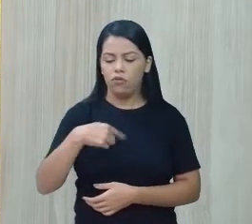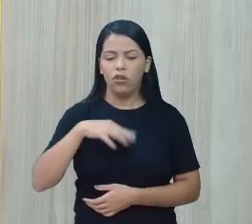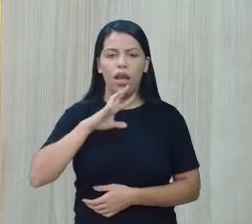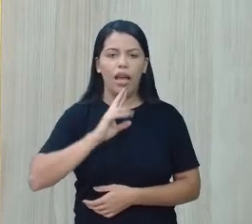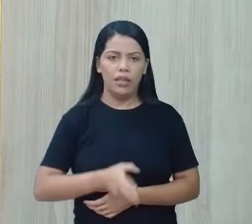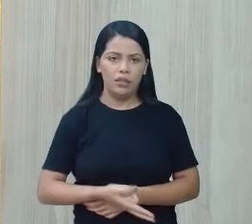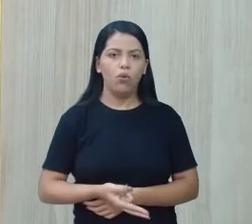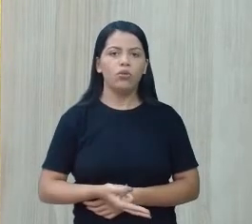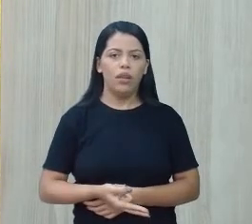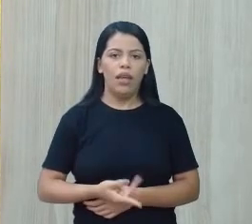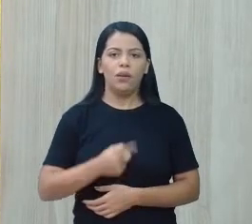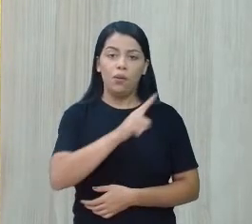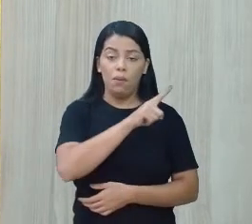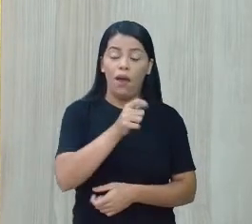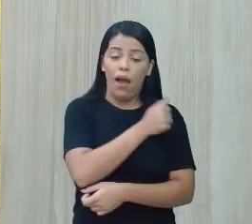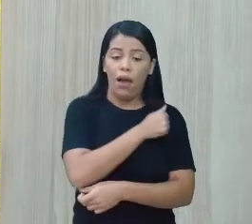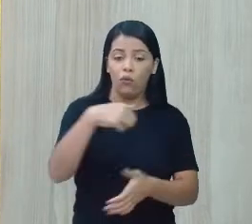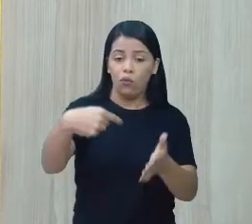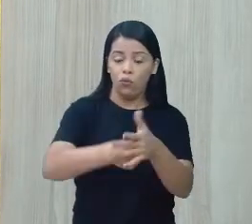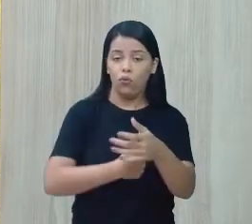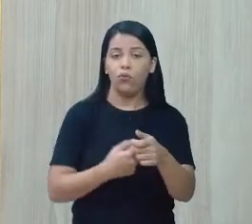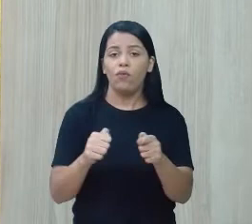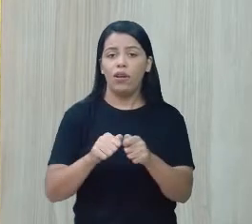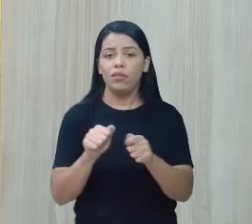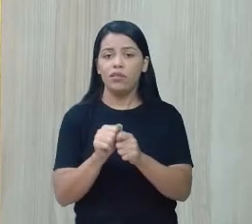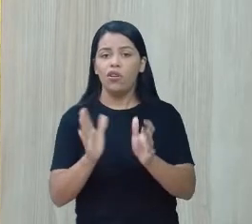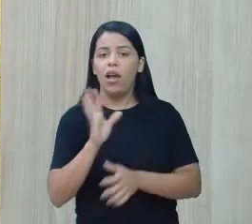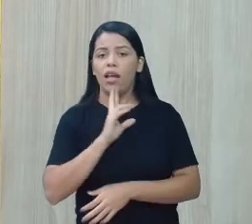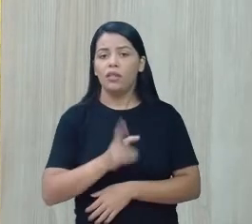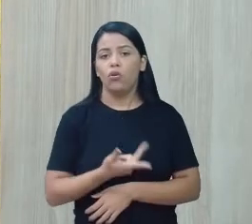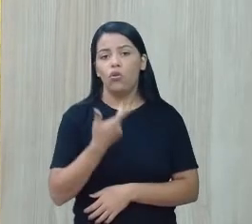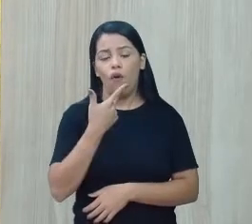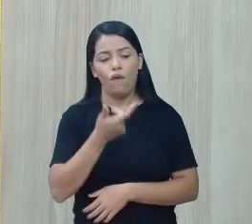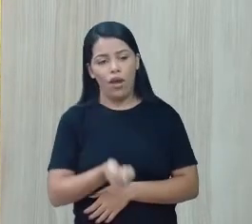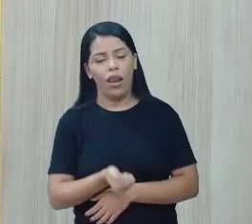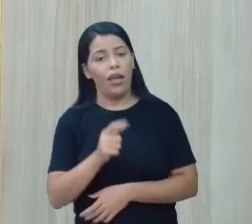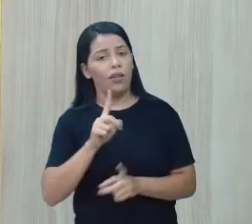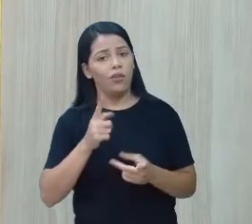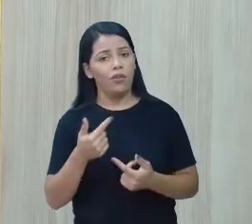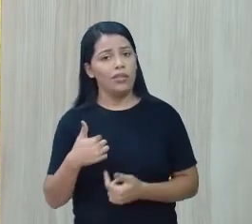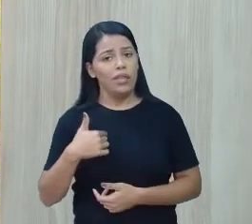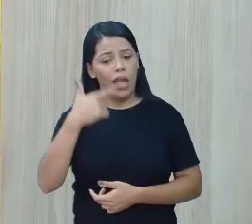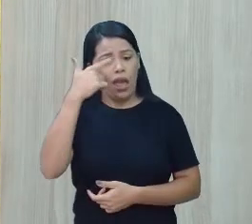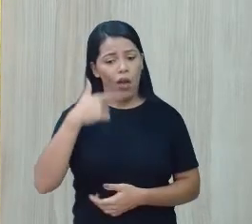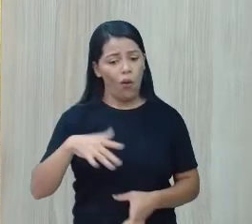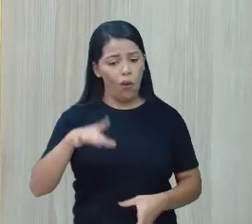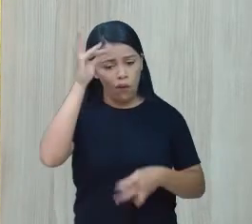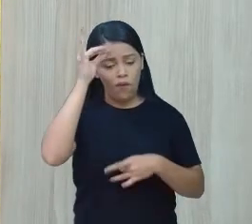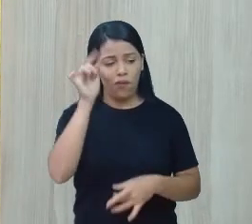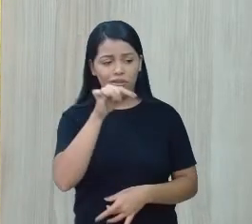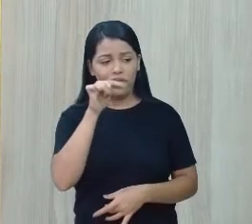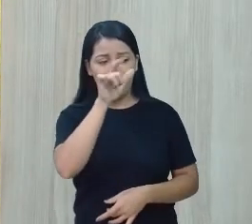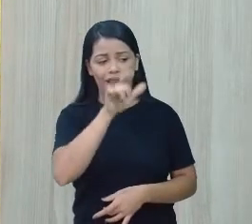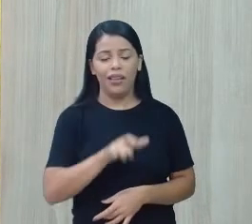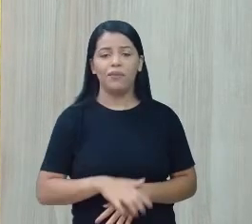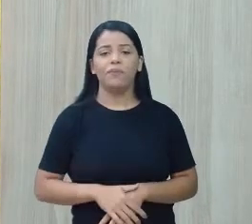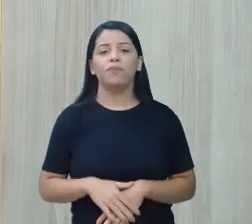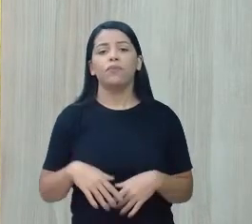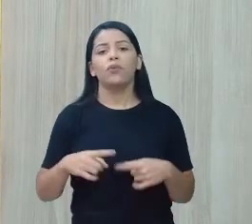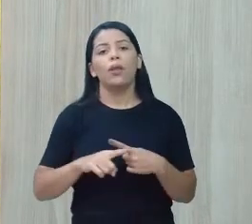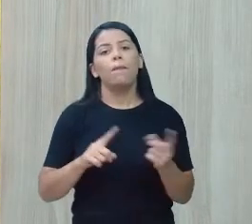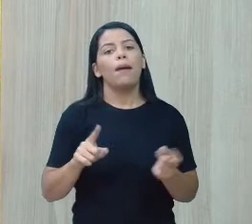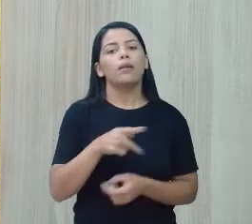perguntas aqui no Olha chat. aí. Já. Aqui agora estou falando com o seu nome aqui, viu? E é, né? Mas o que o professor Gilson coloca,